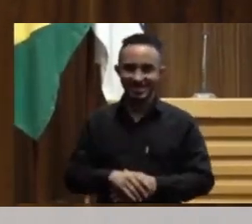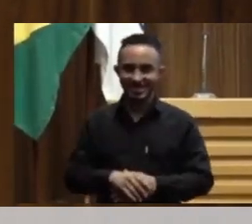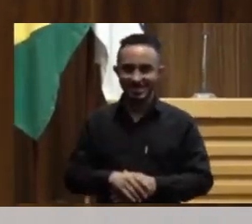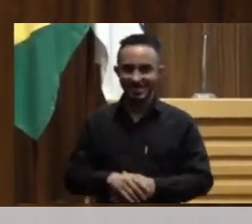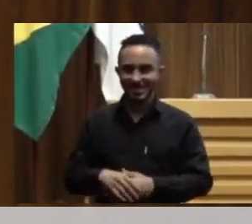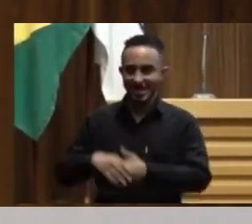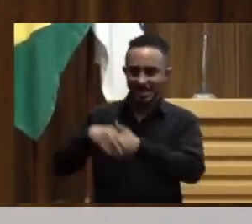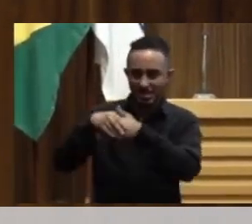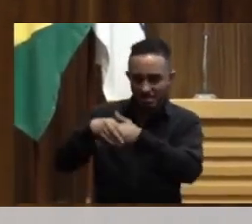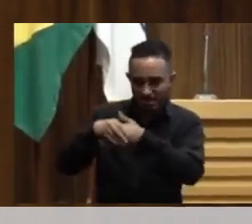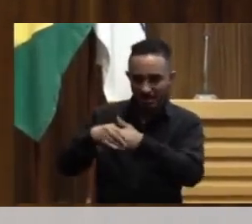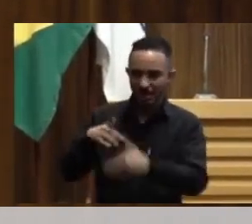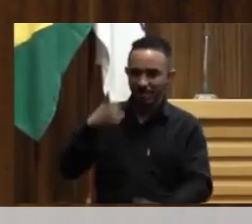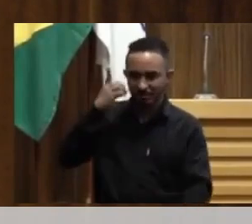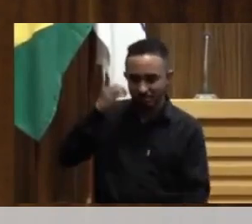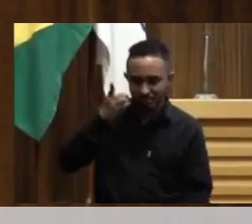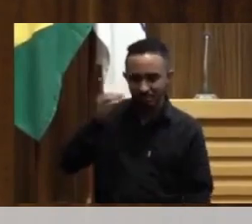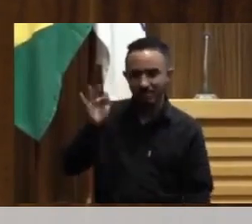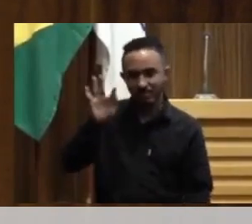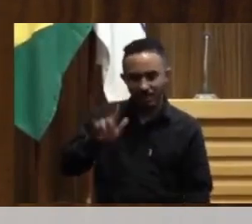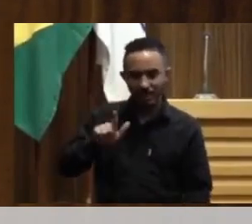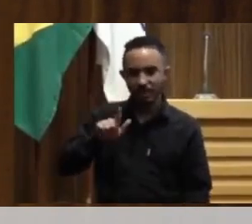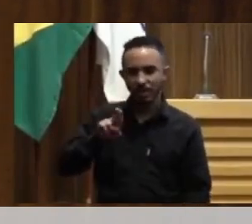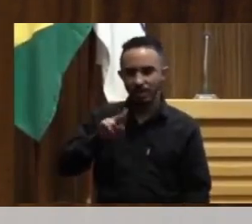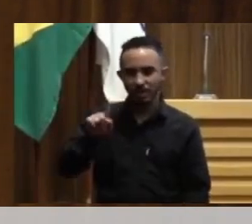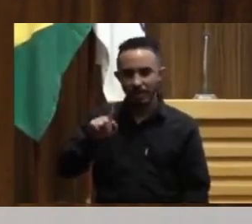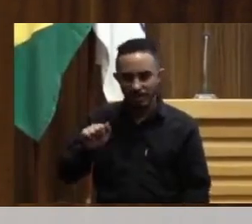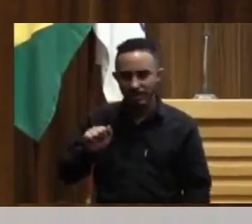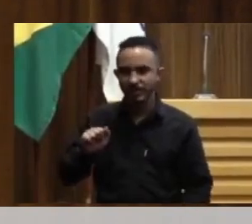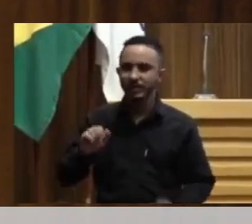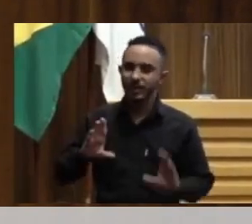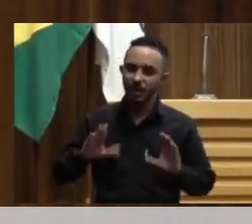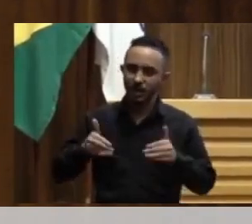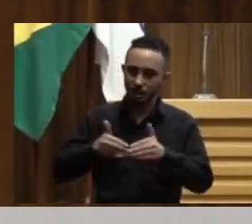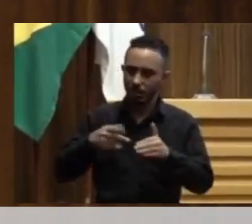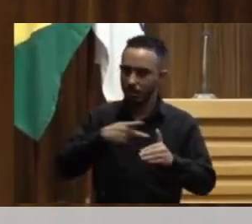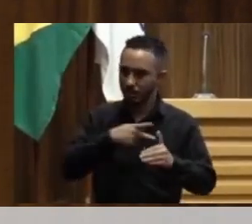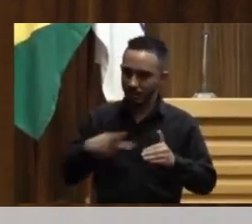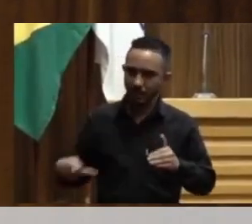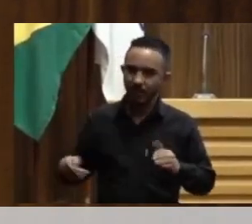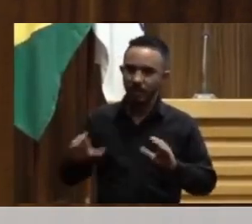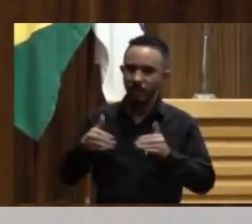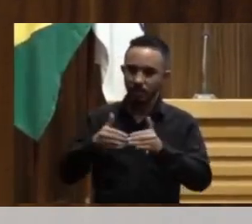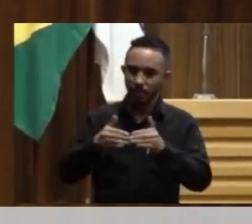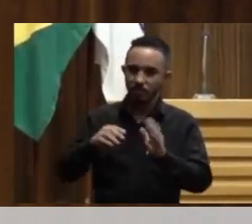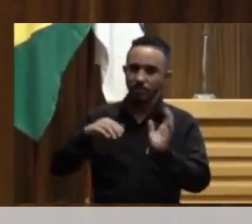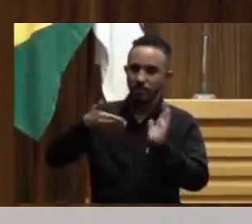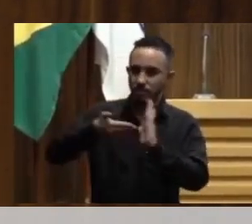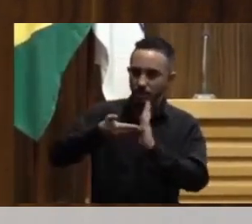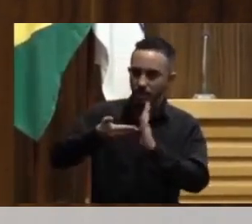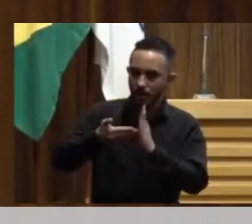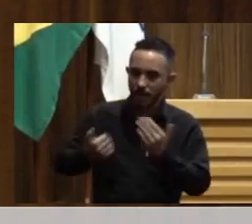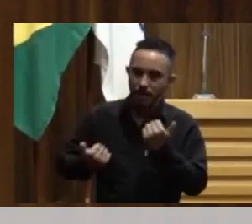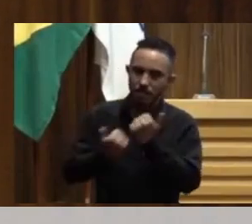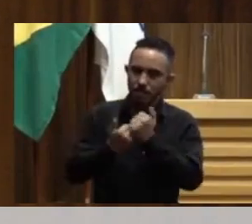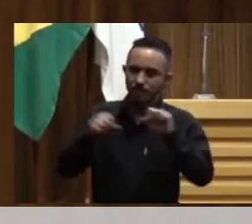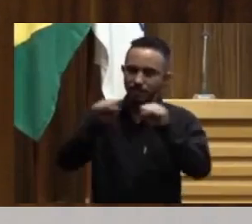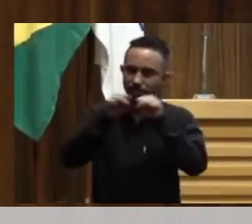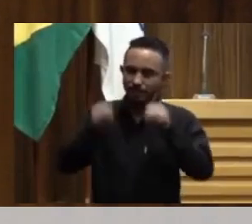Cumprimentar a deputada federal Luísa Canziani, presidente da Frente Parlamentar Mista de Apoio ao Sistema Nacional de